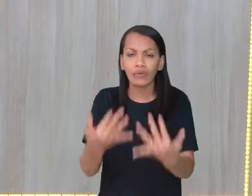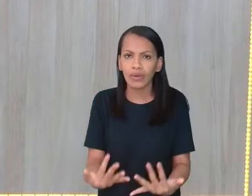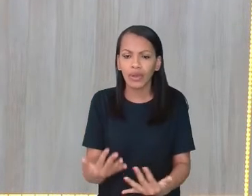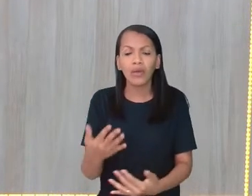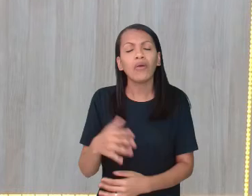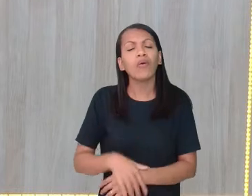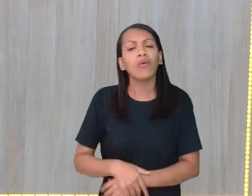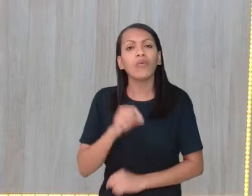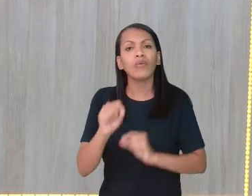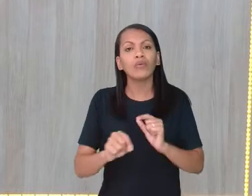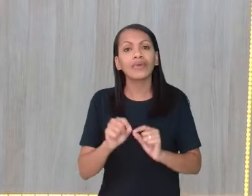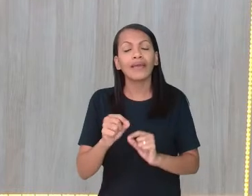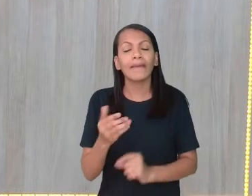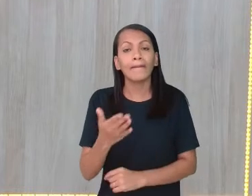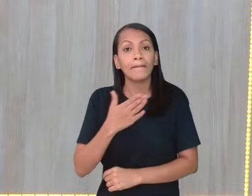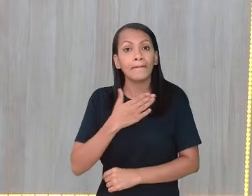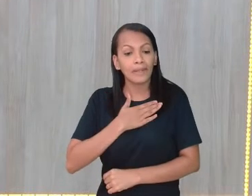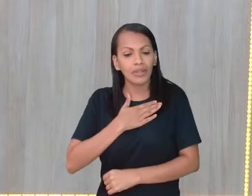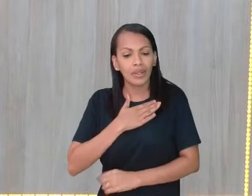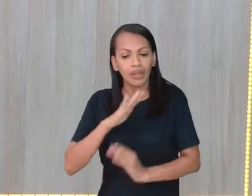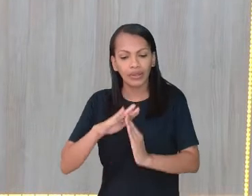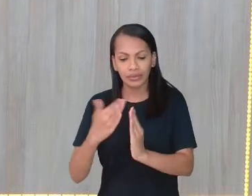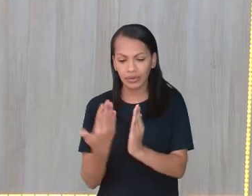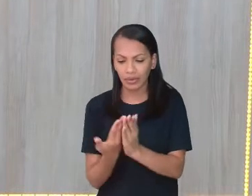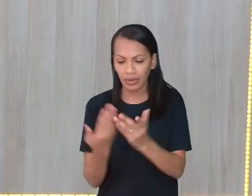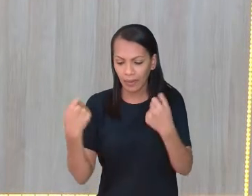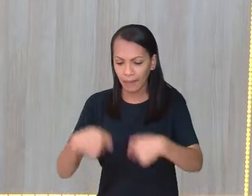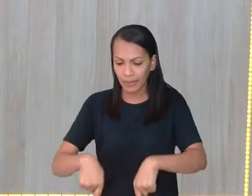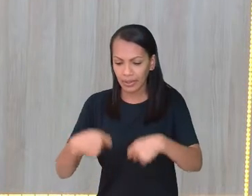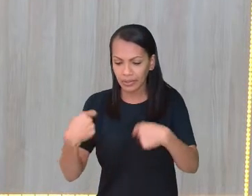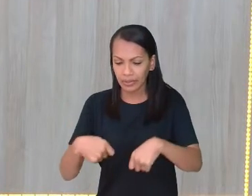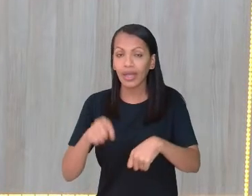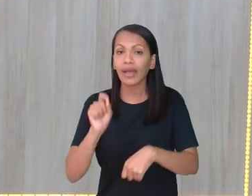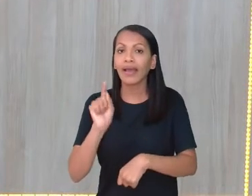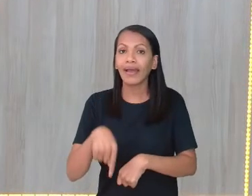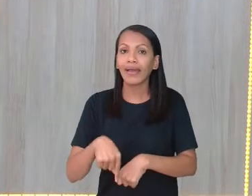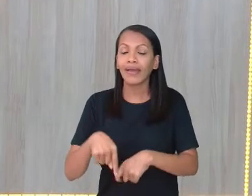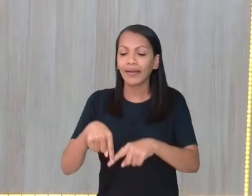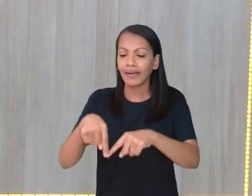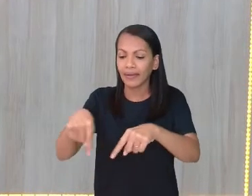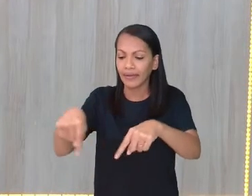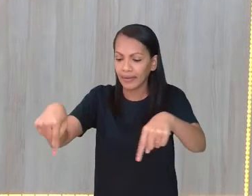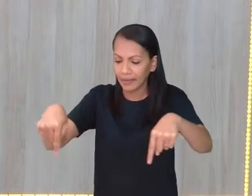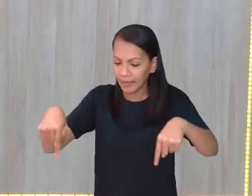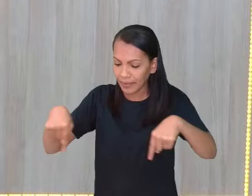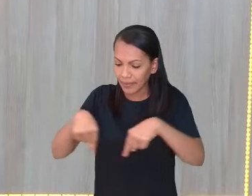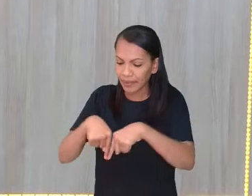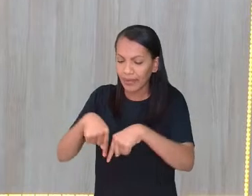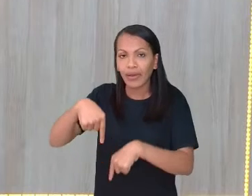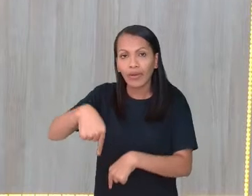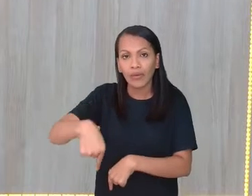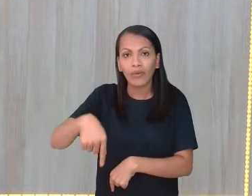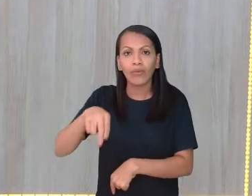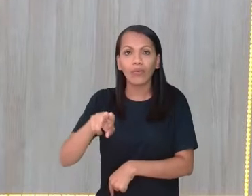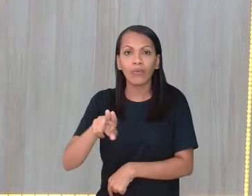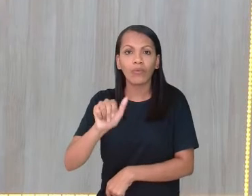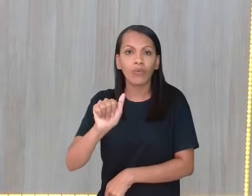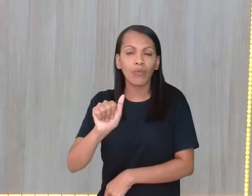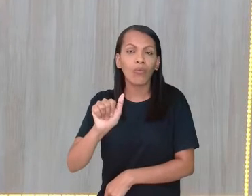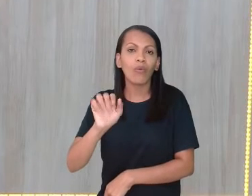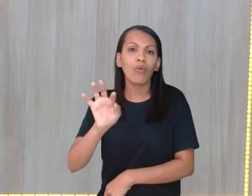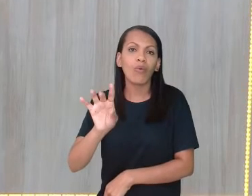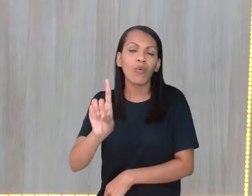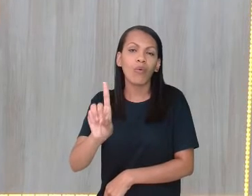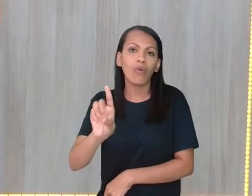minha escola precisa é de uma quadra. Então, se a sua escola não tem quadra, a partir de agora você sabe que é seu direito que a sua escola tenha uma